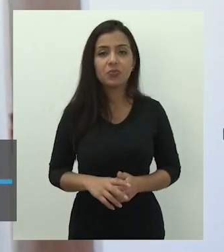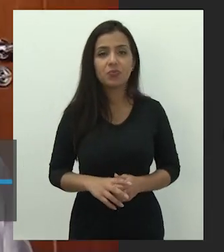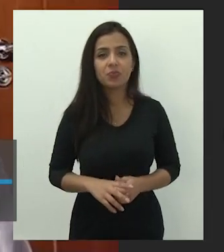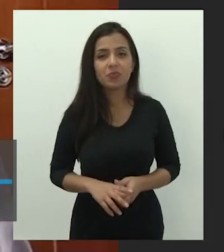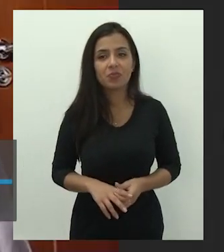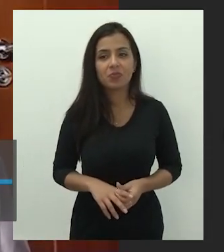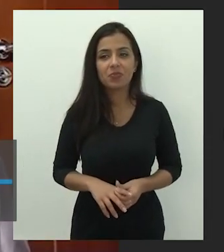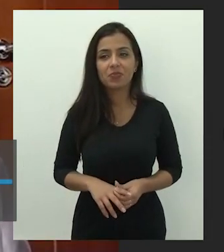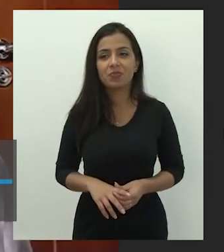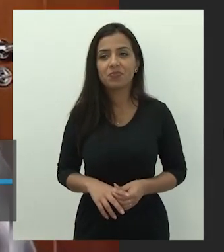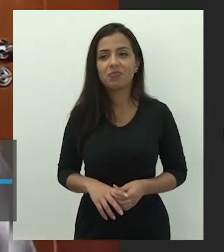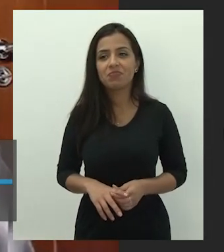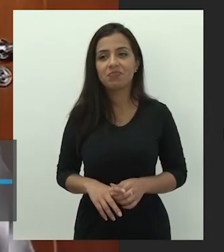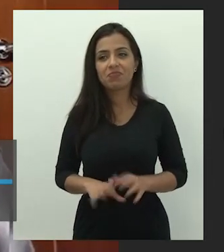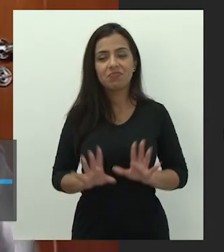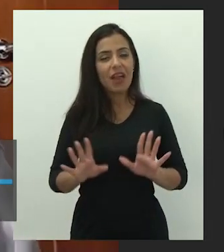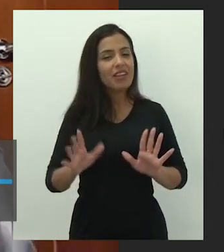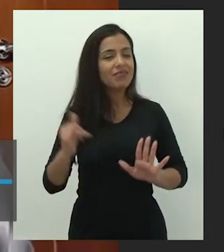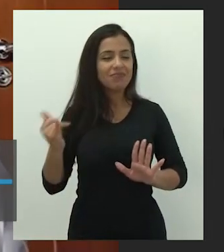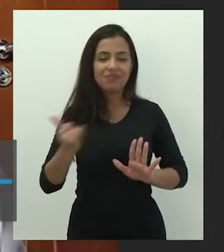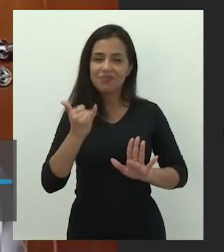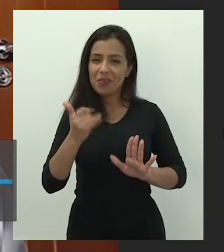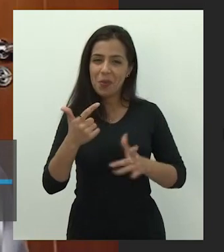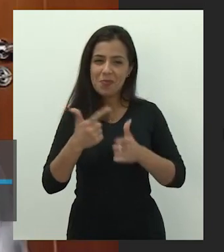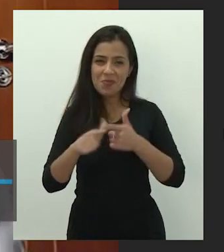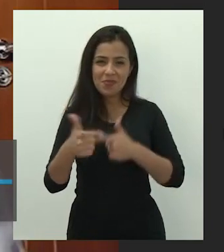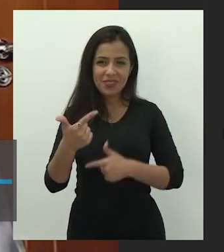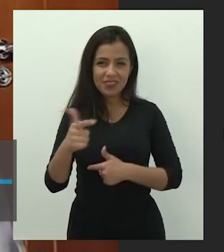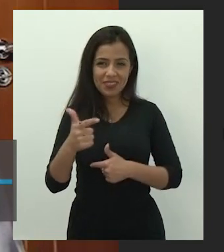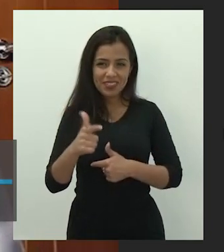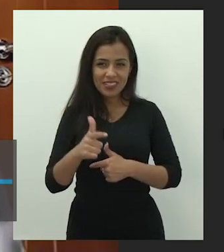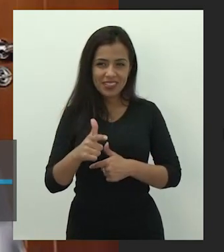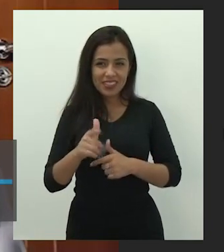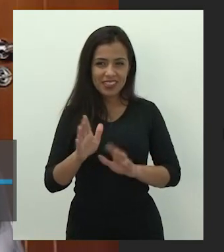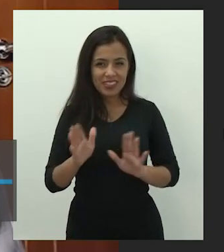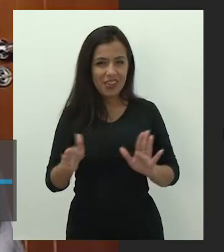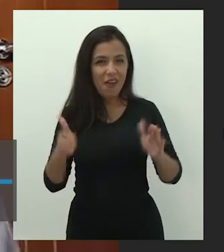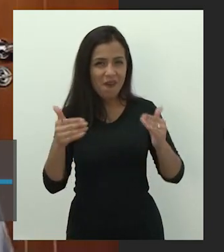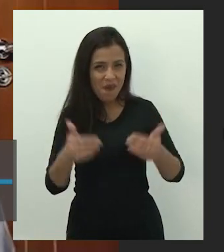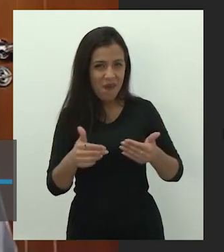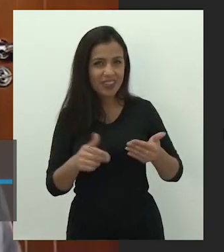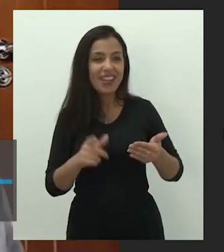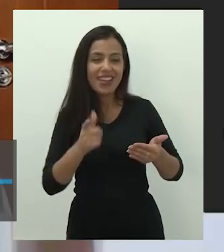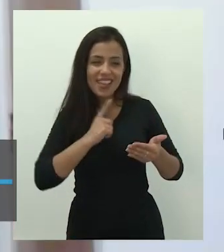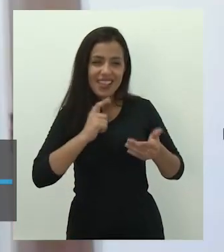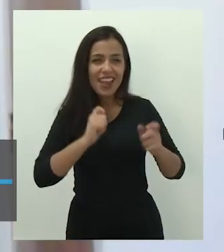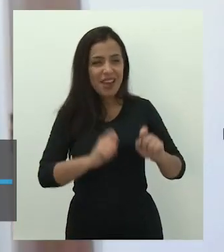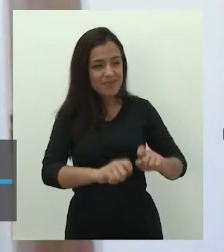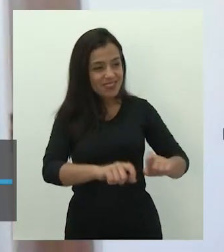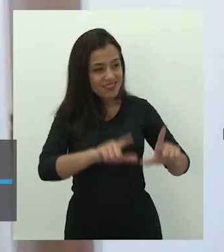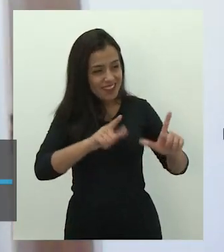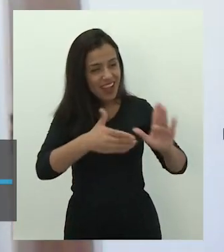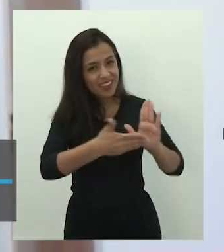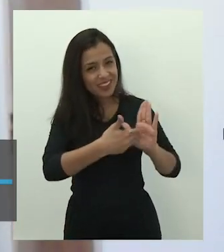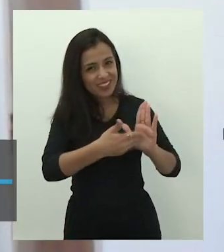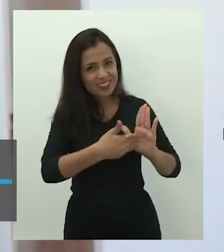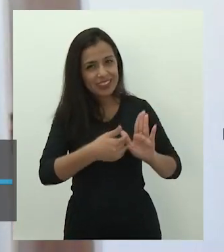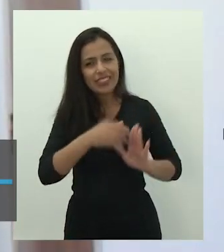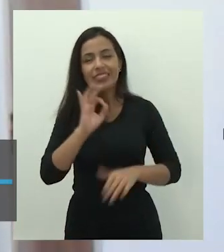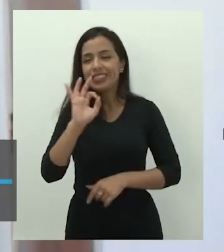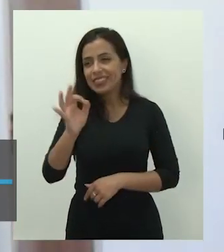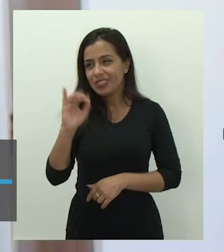Isso, mas não tem importância. O problema é que a habilidade está lá, destacada. E o importante é que